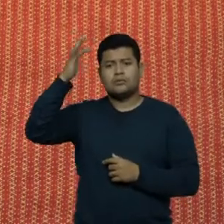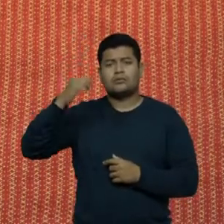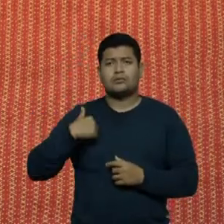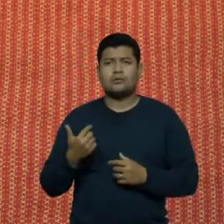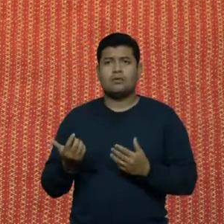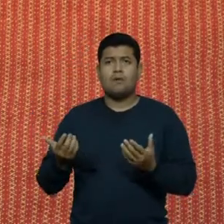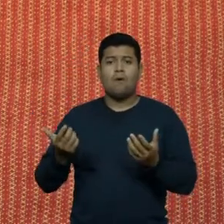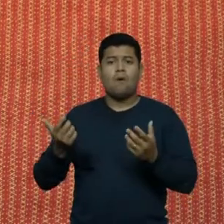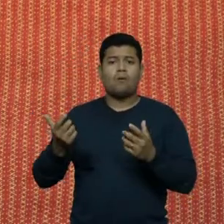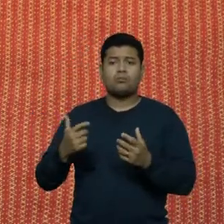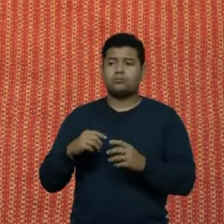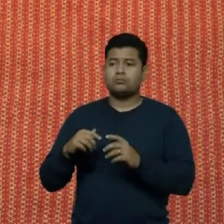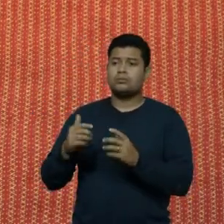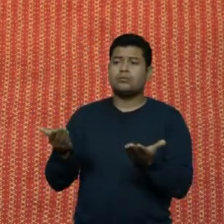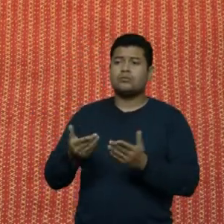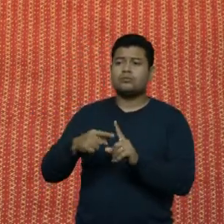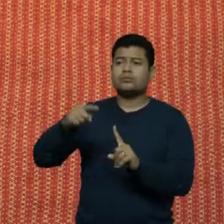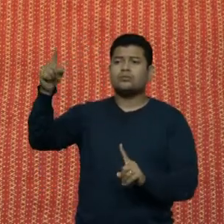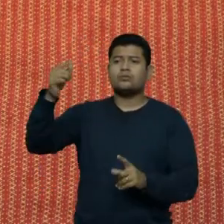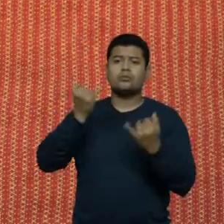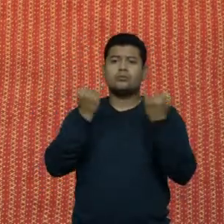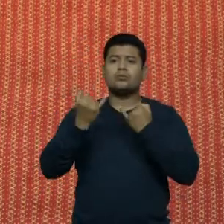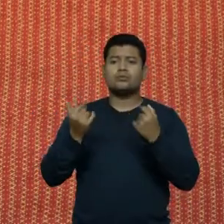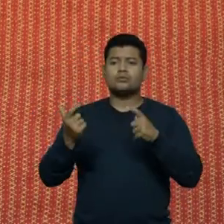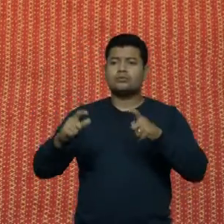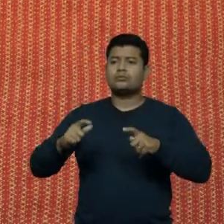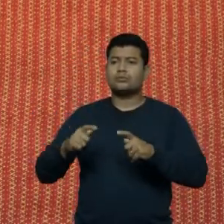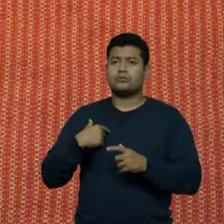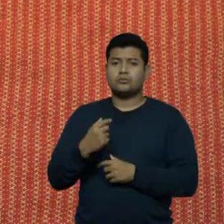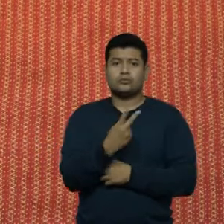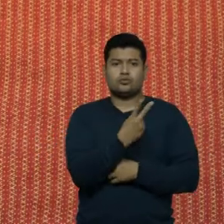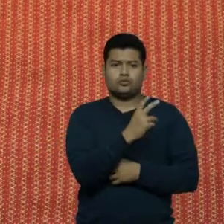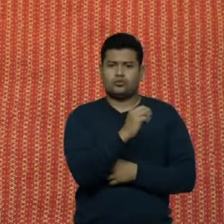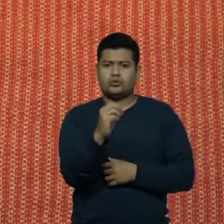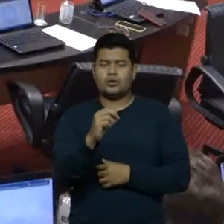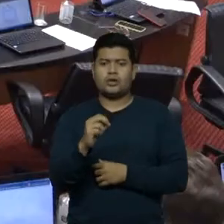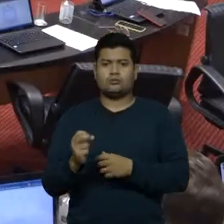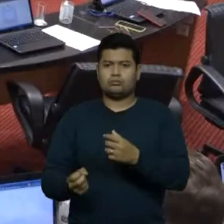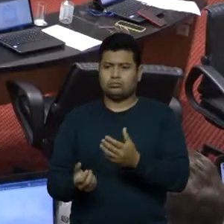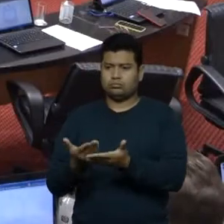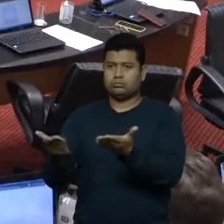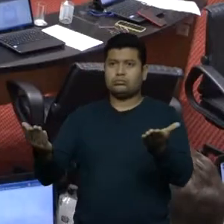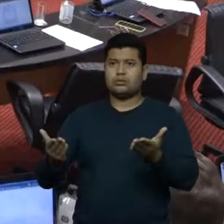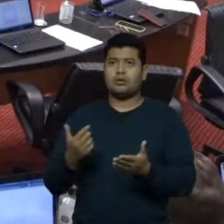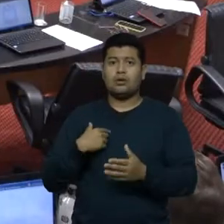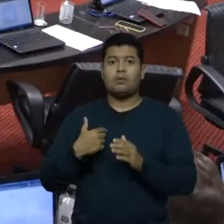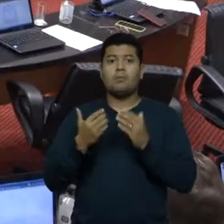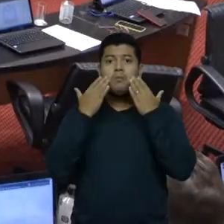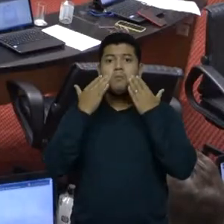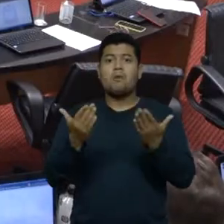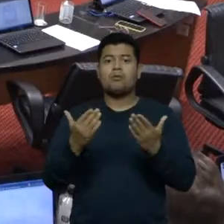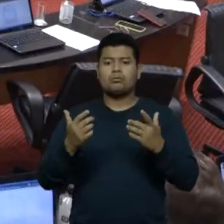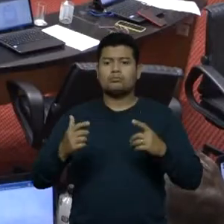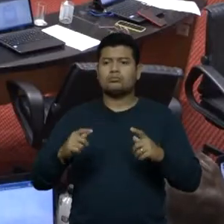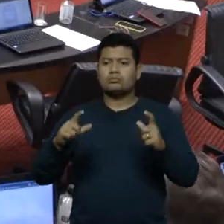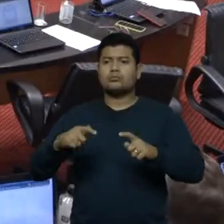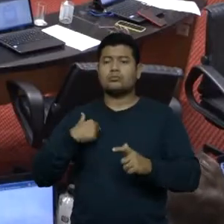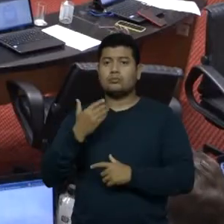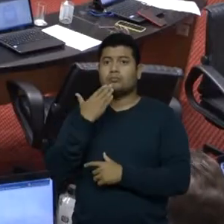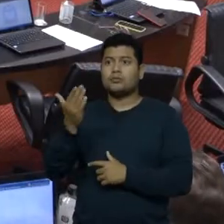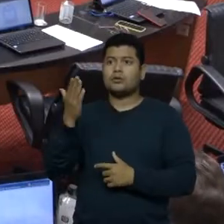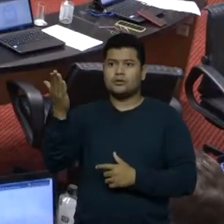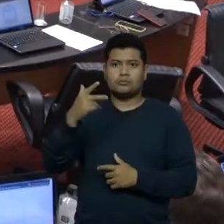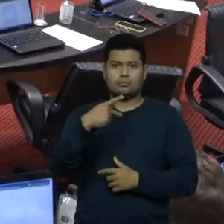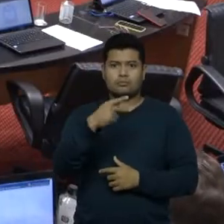todo respeito mas é onde vem esses dados estão em vez de 200 estabelecimentos mostra mostra eu pedi para o Paulo ele